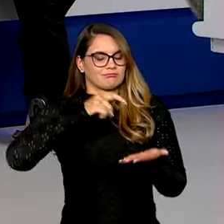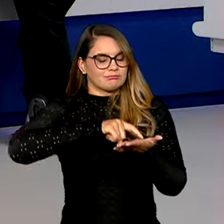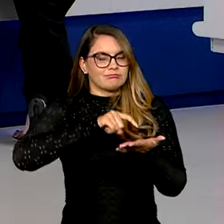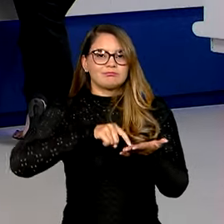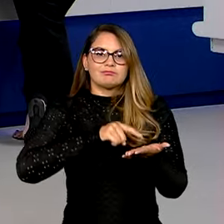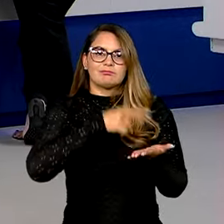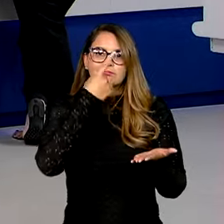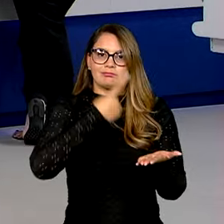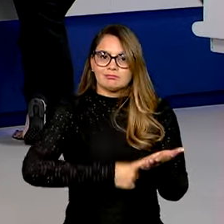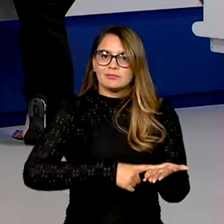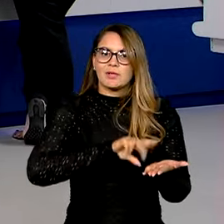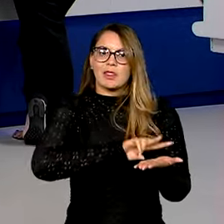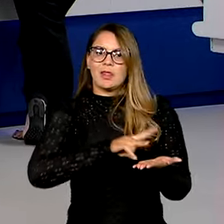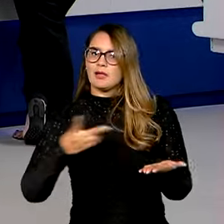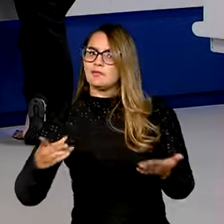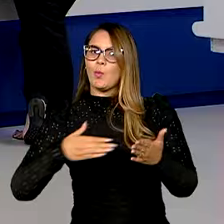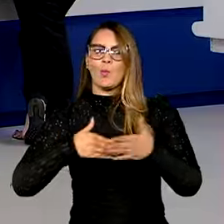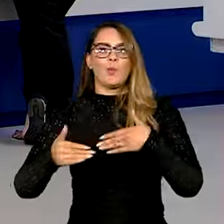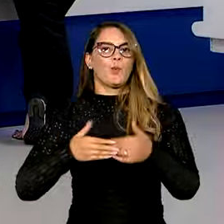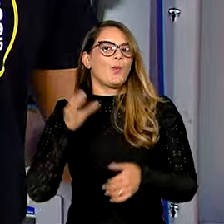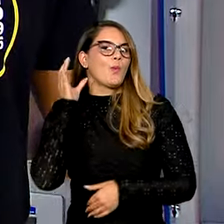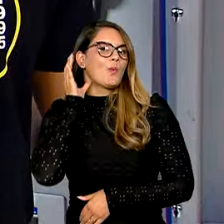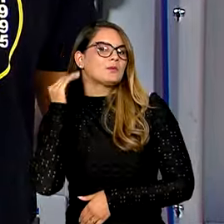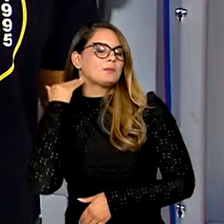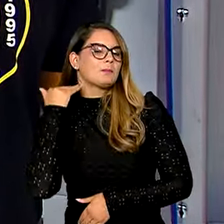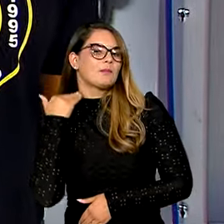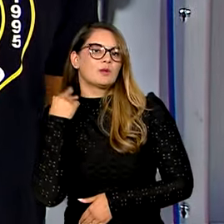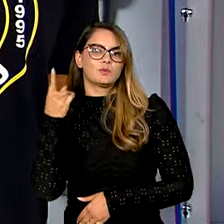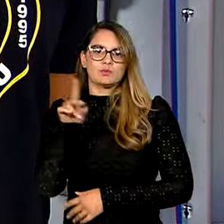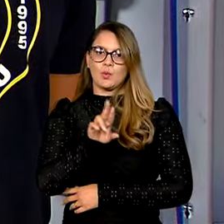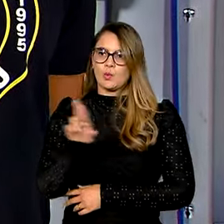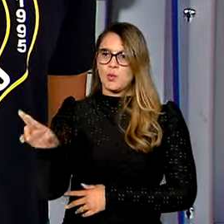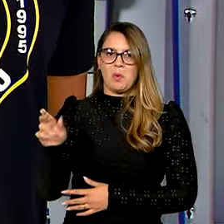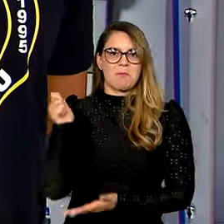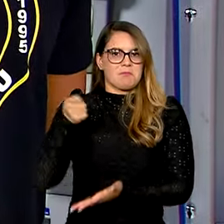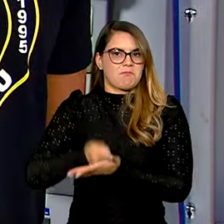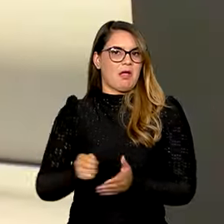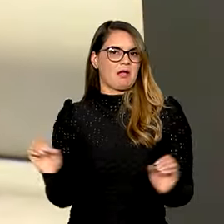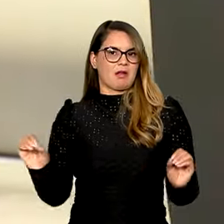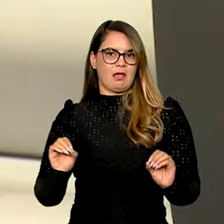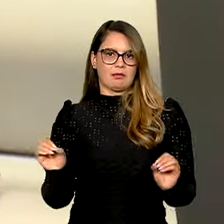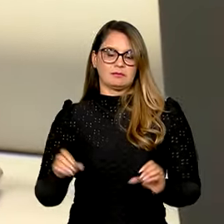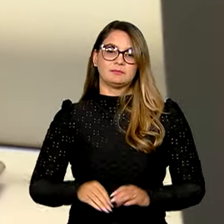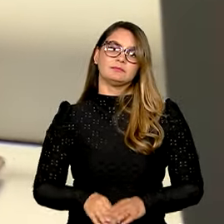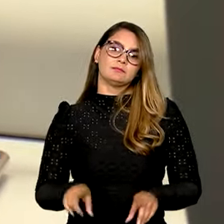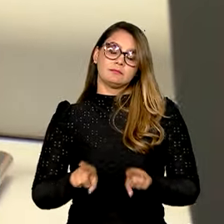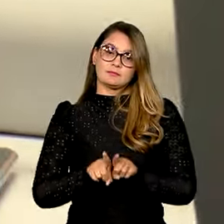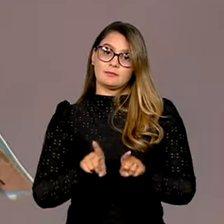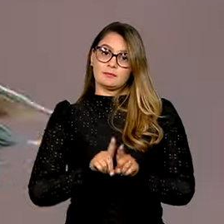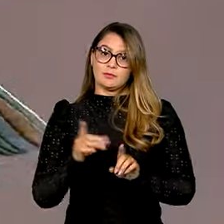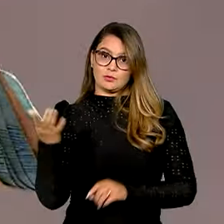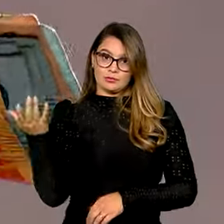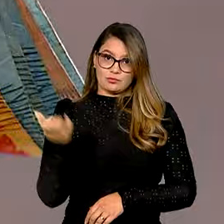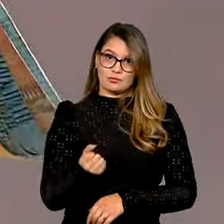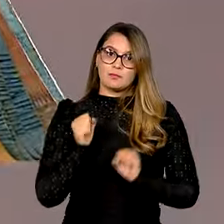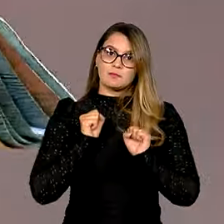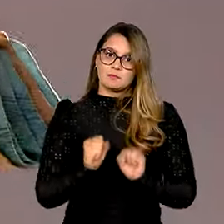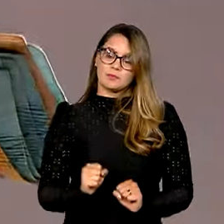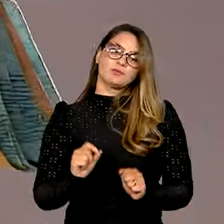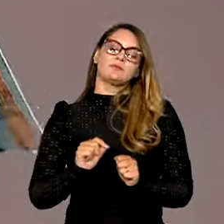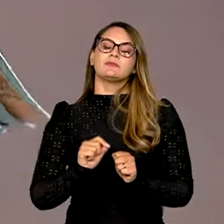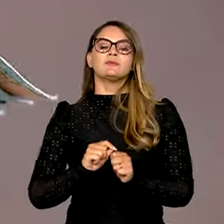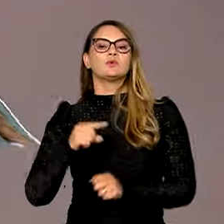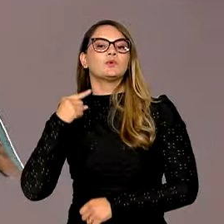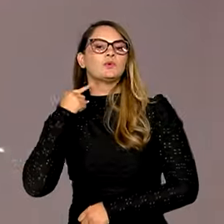do dinheiro para qualquer conta bancária em seu nome, sem custos adicionais. Além disso, as retiradas podem ser feitas nas